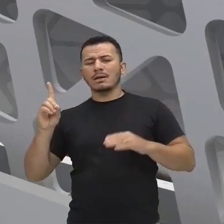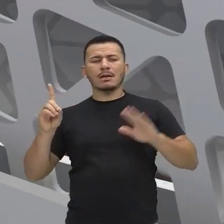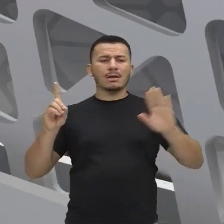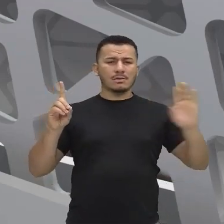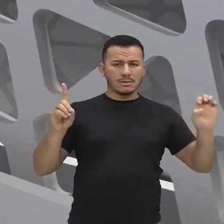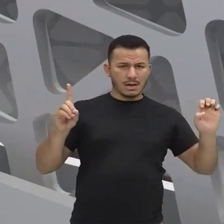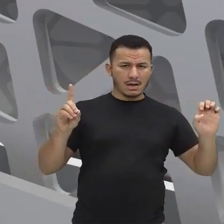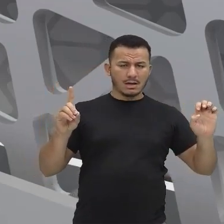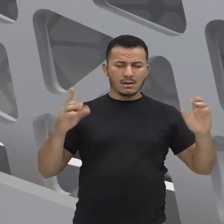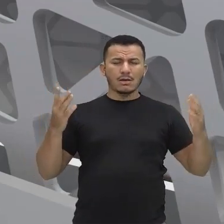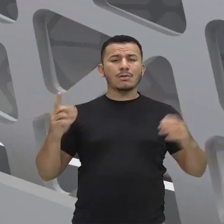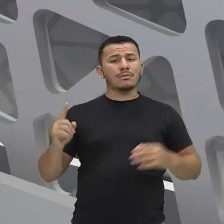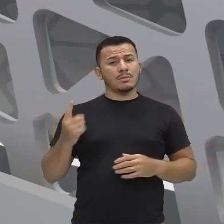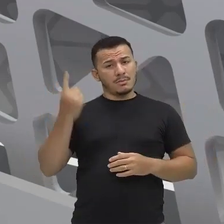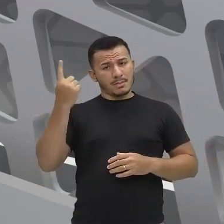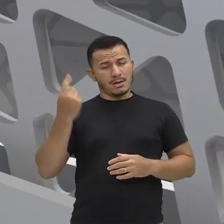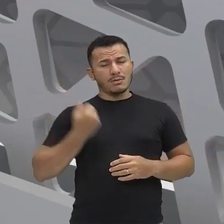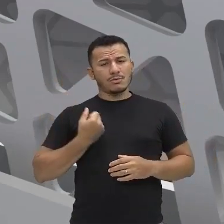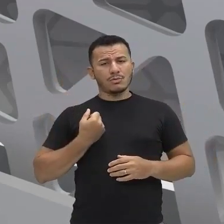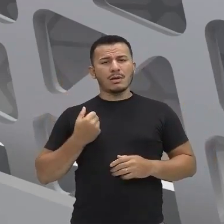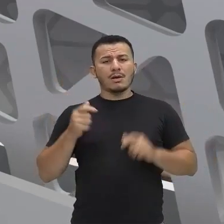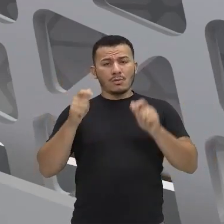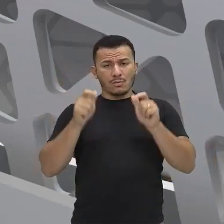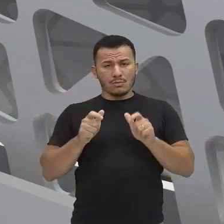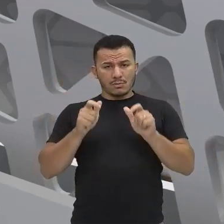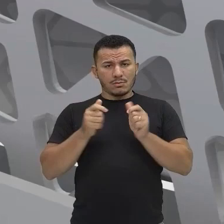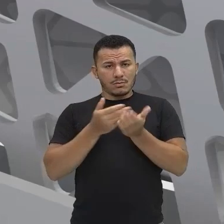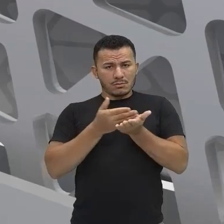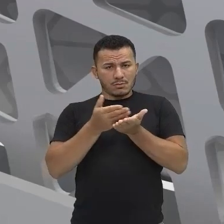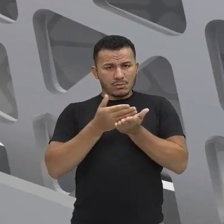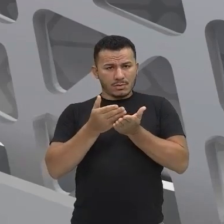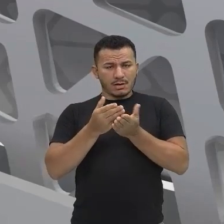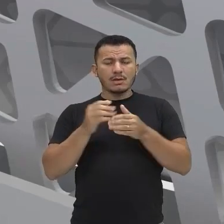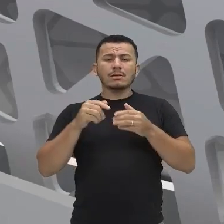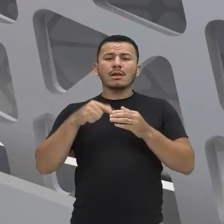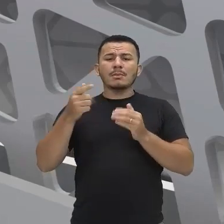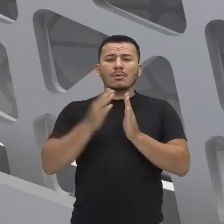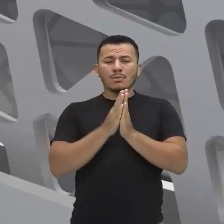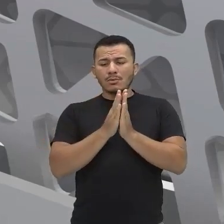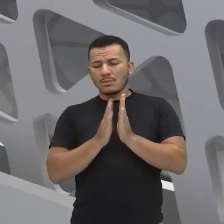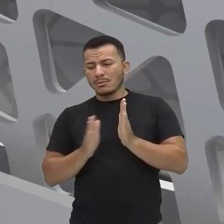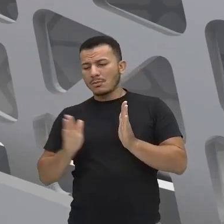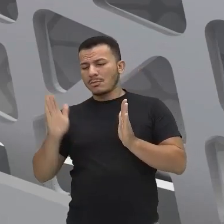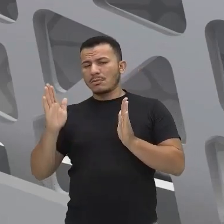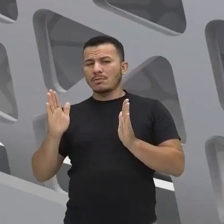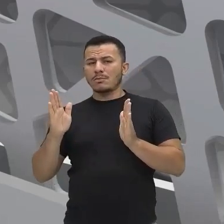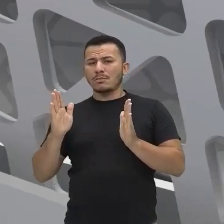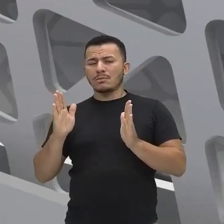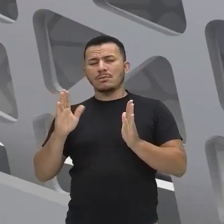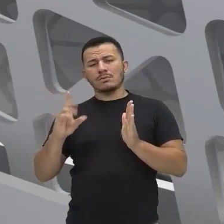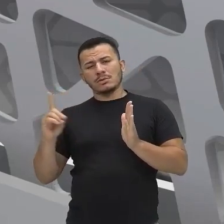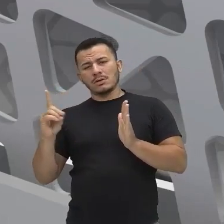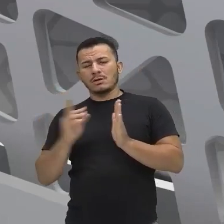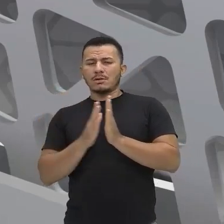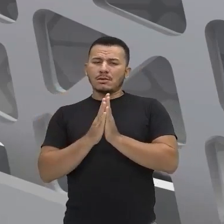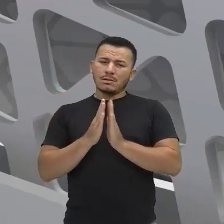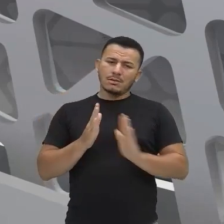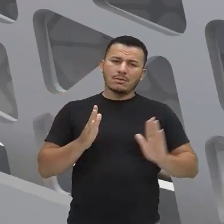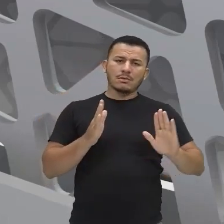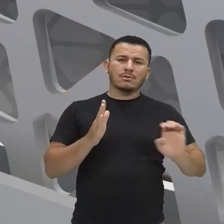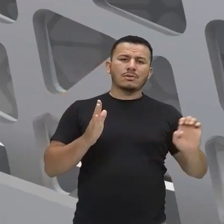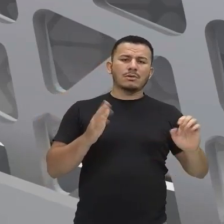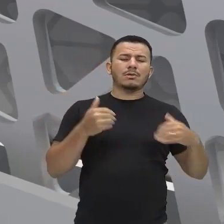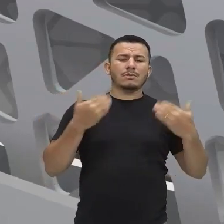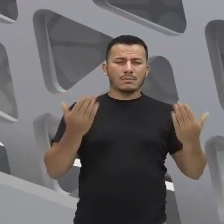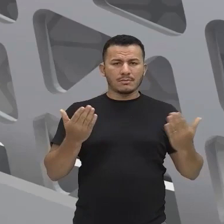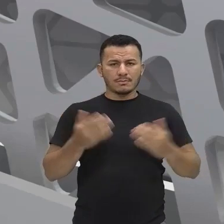é onde eu estou e o que vem procedendo lá, né, é para onde eu tenho que